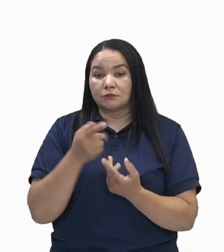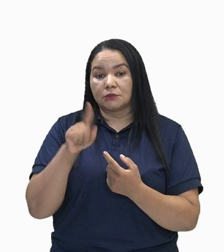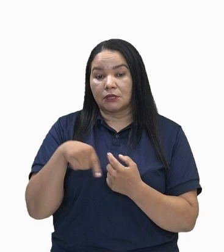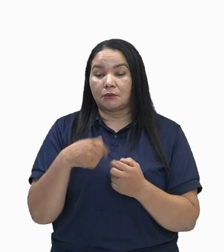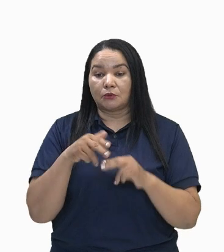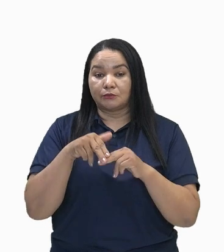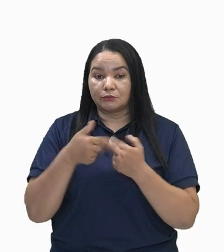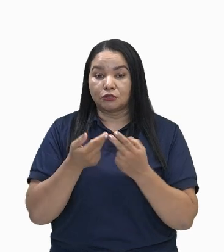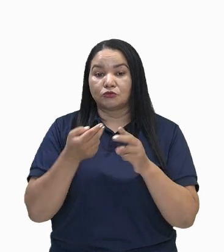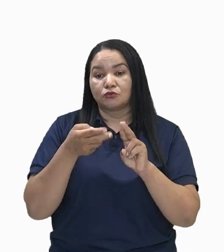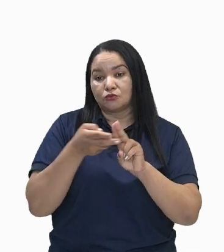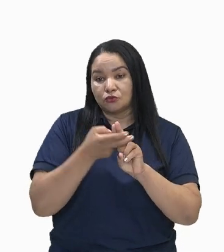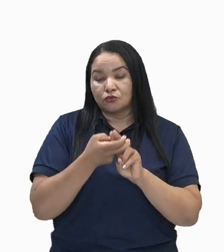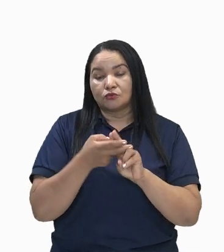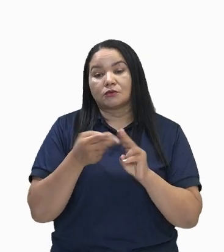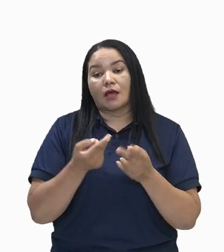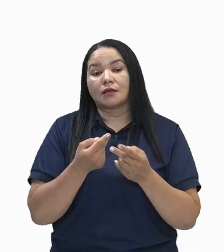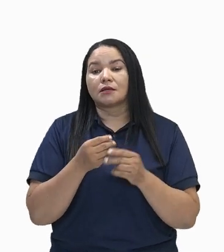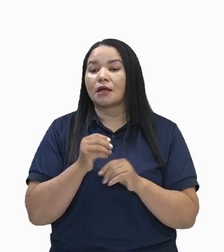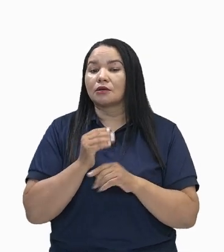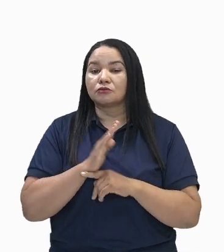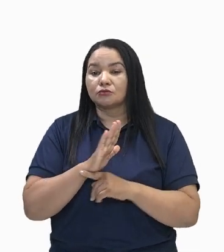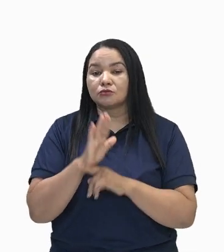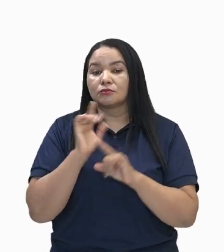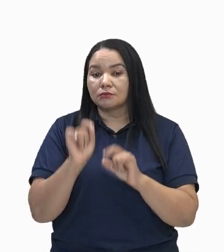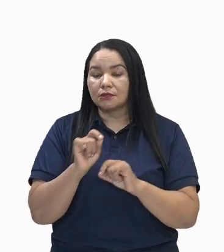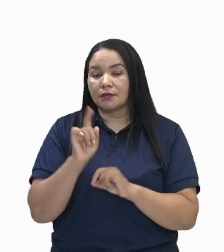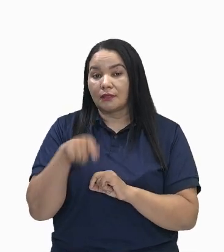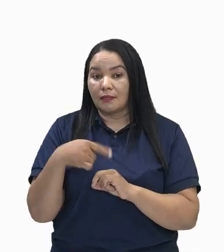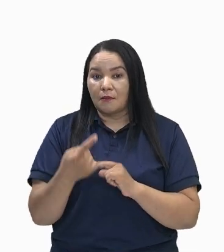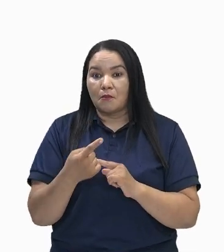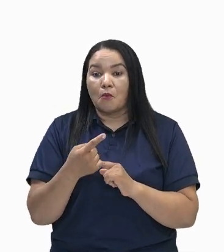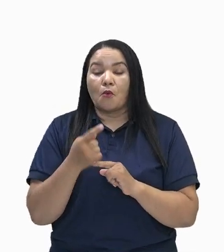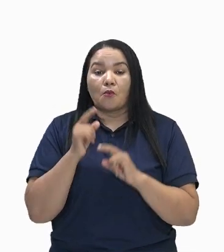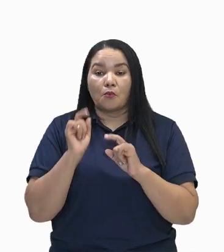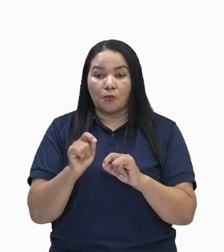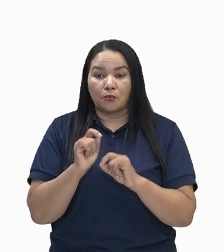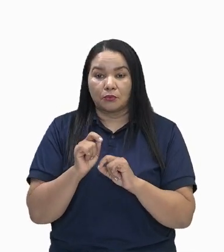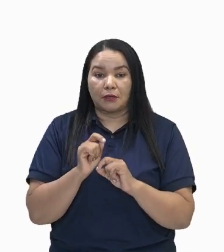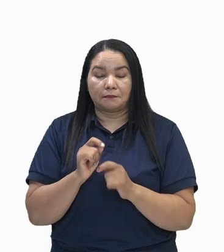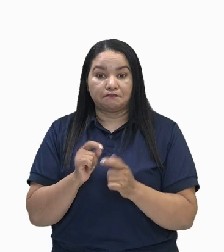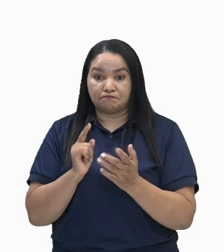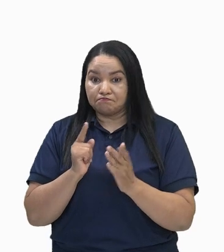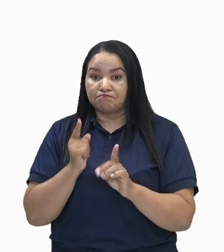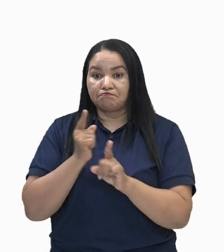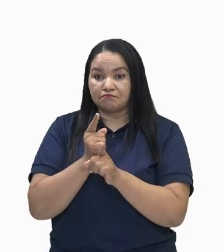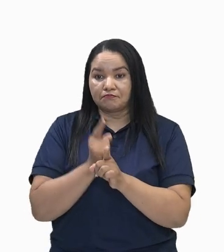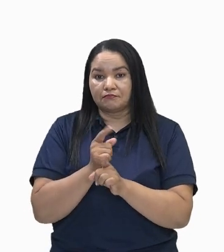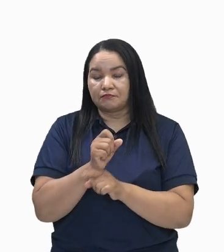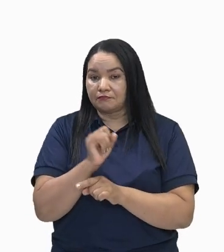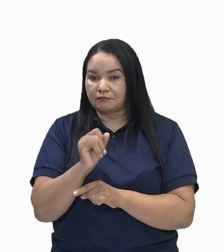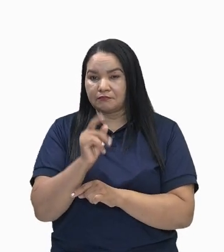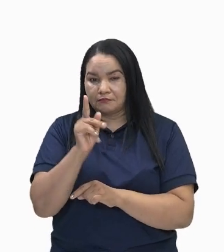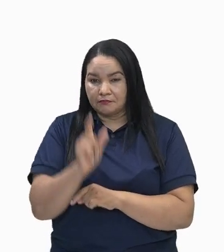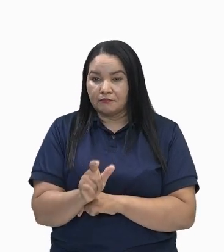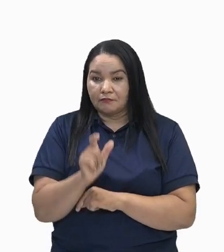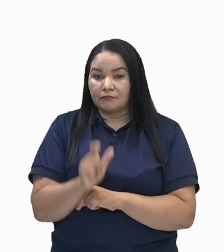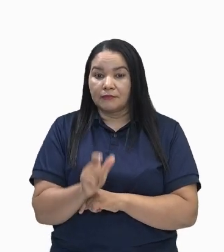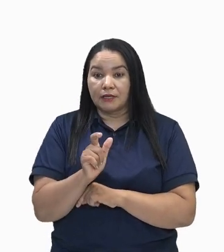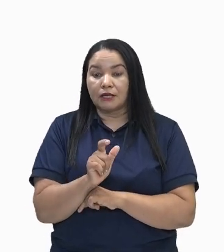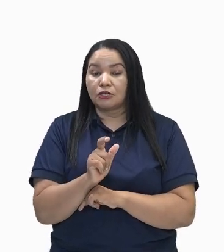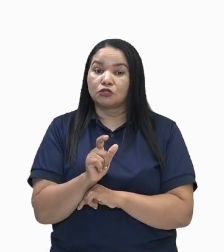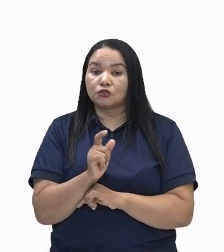elas colaboram para o diagnóstico, porque a pessoa que vai fazer a retirada